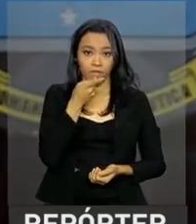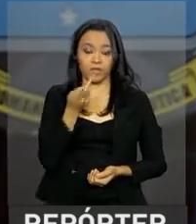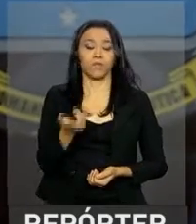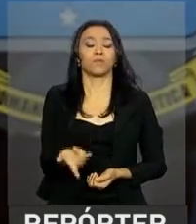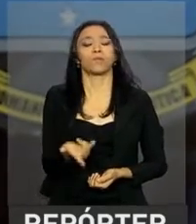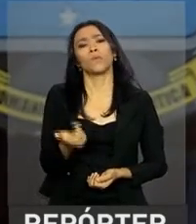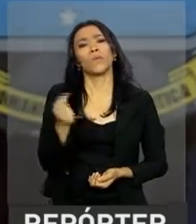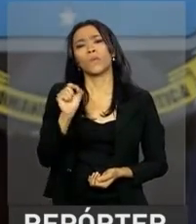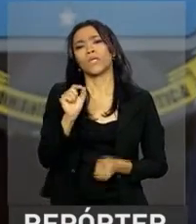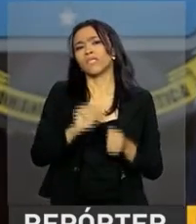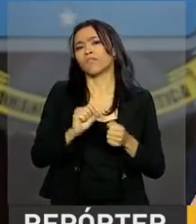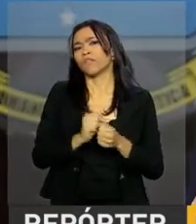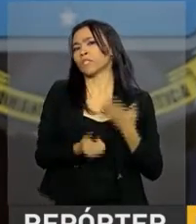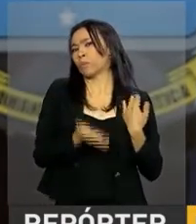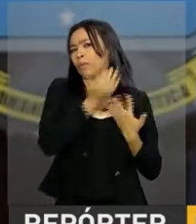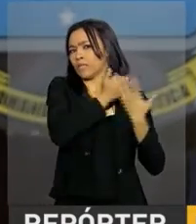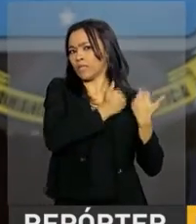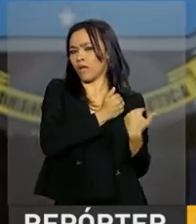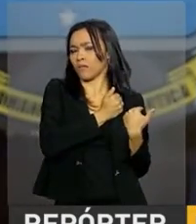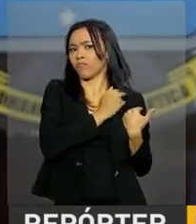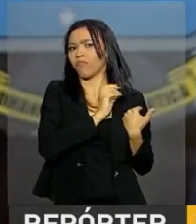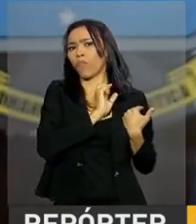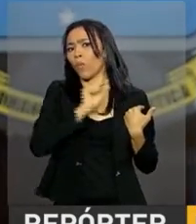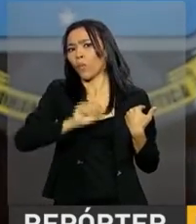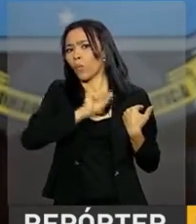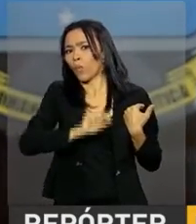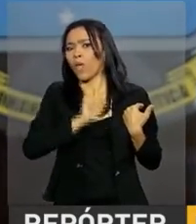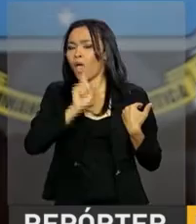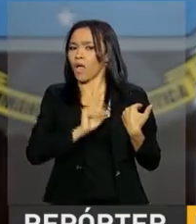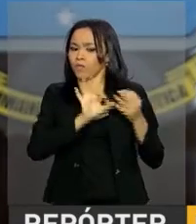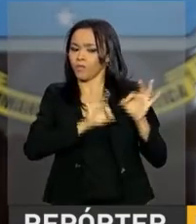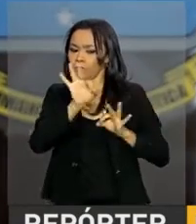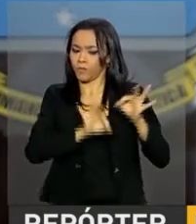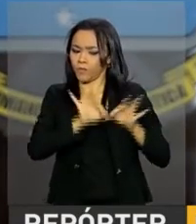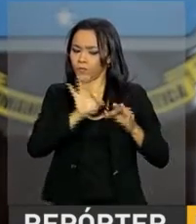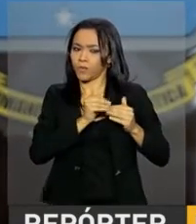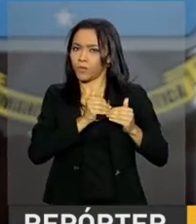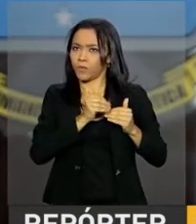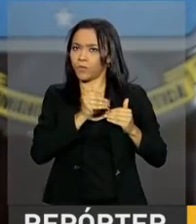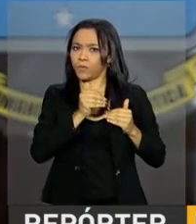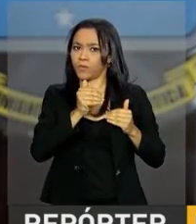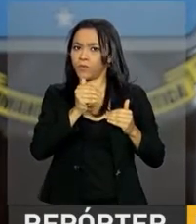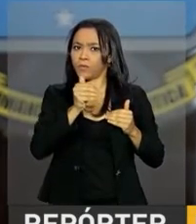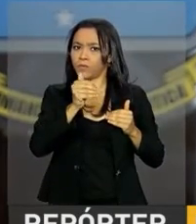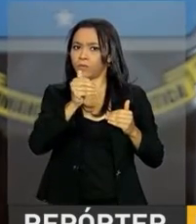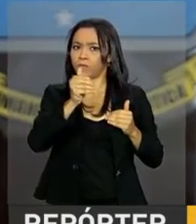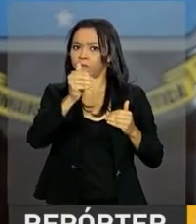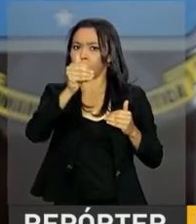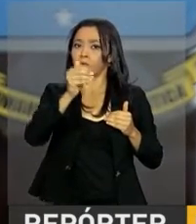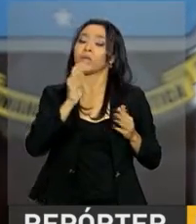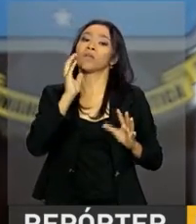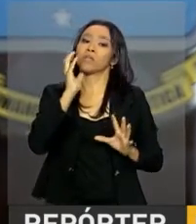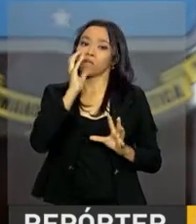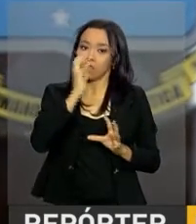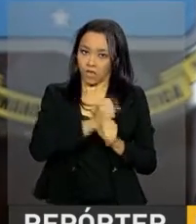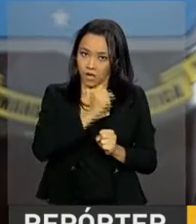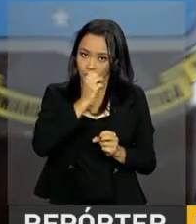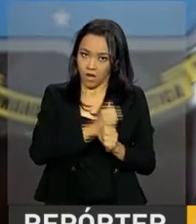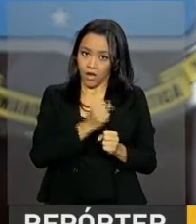no passado recente ela fazer projeções de receita absolutamente realistas